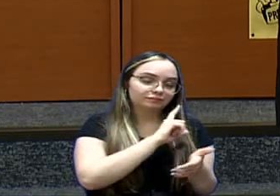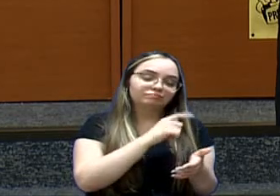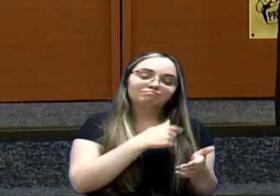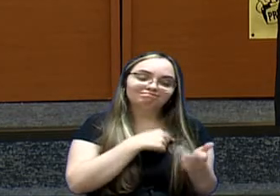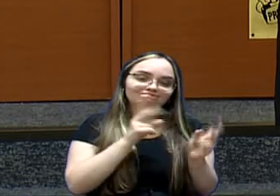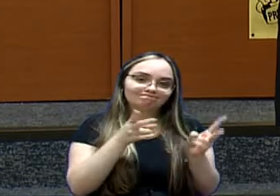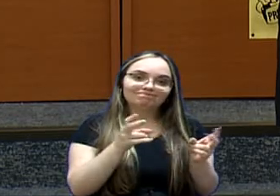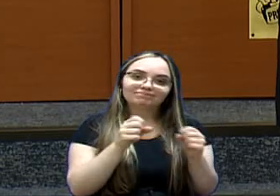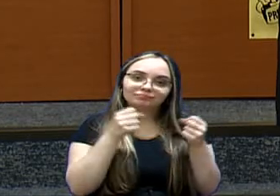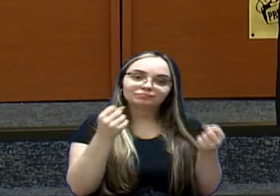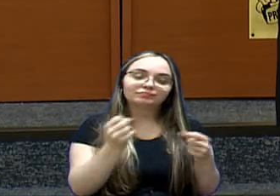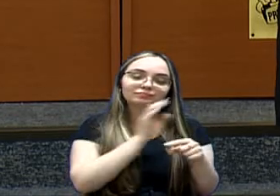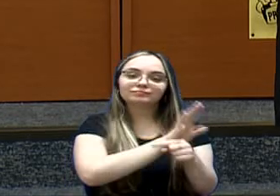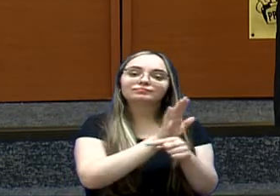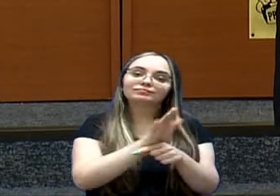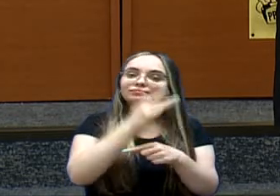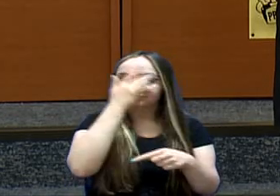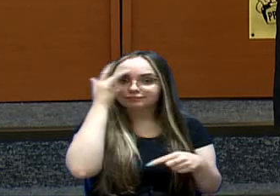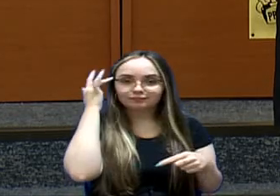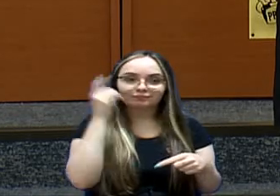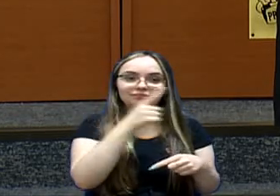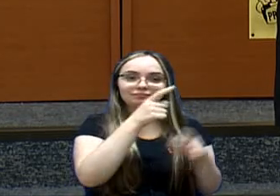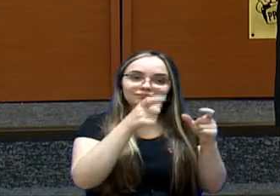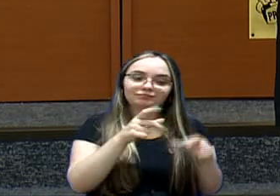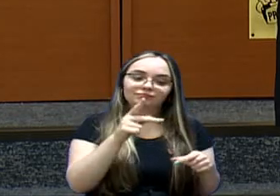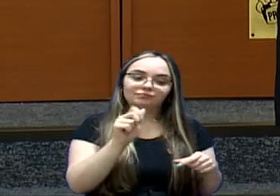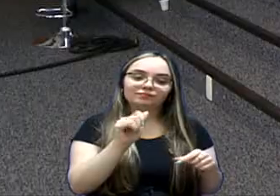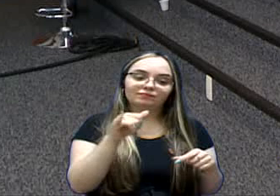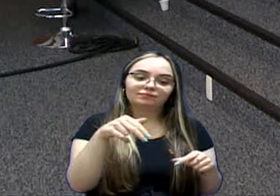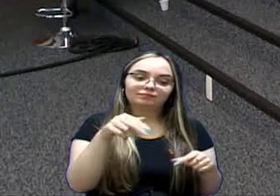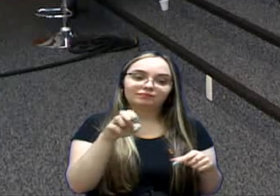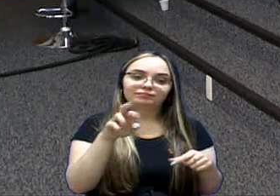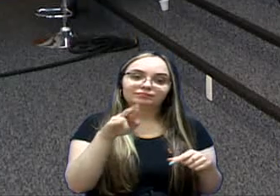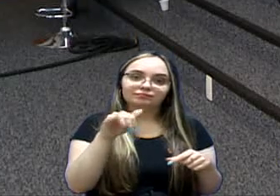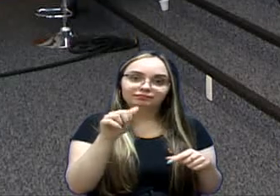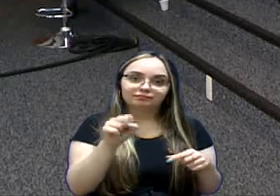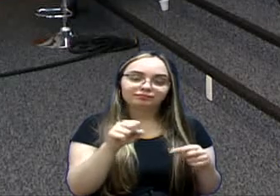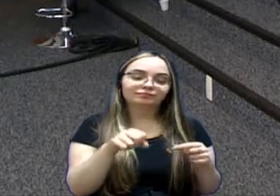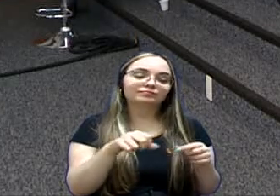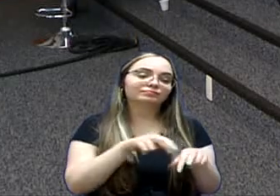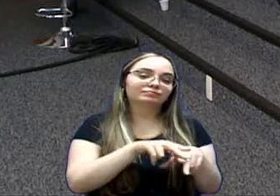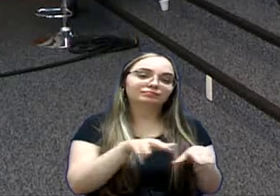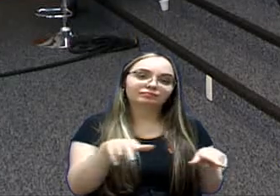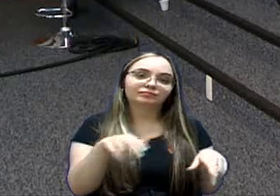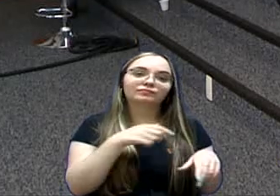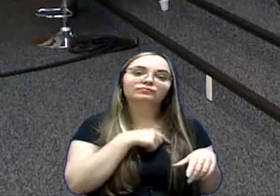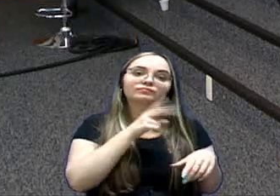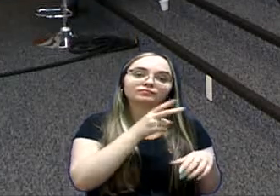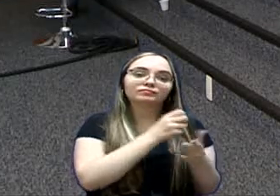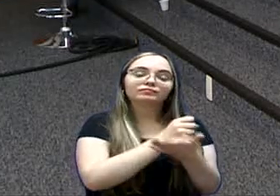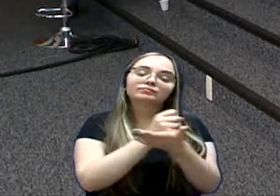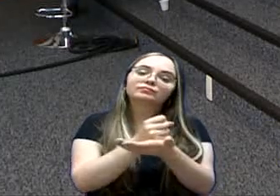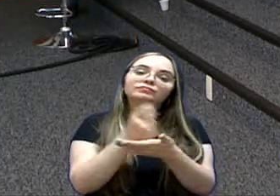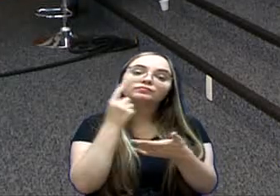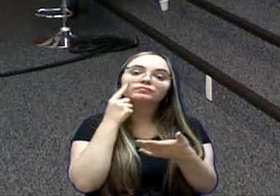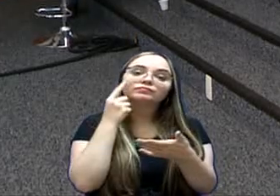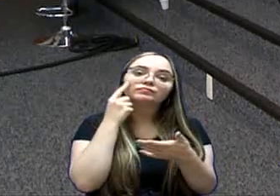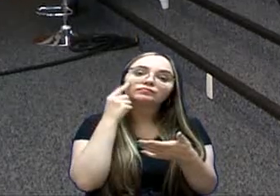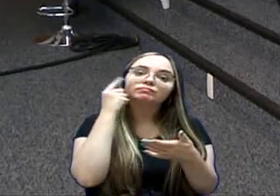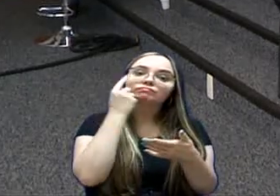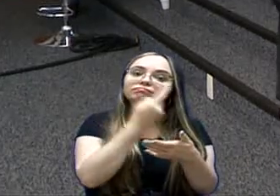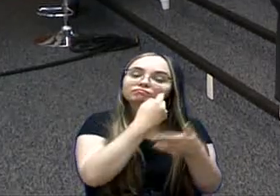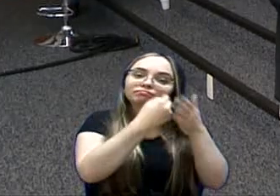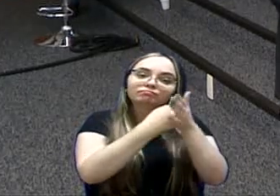sempre levamos para a nossa comunidade, lá no Paineira, Santa Marina, o optometrista para fazer aqueles testes de